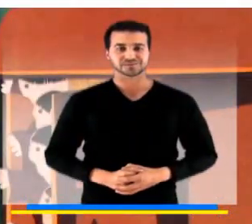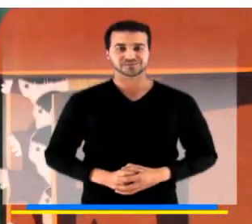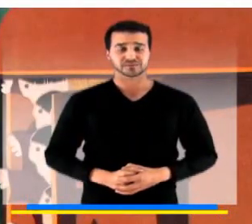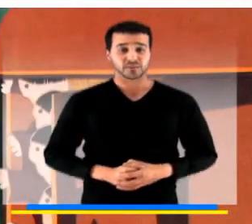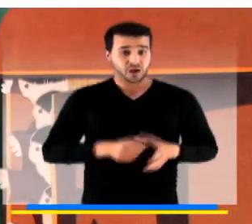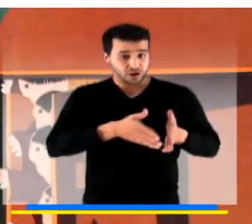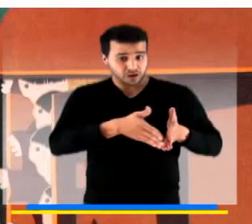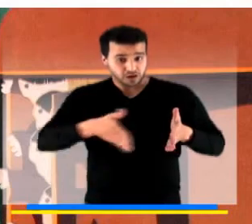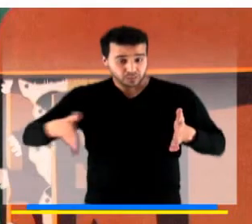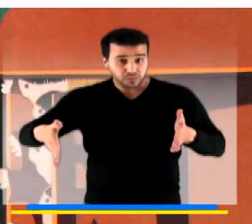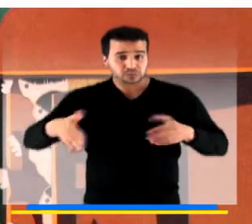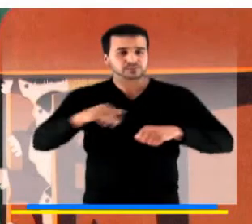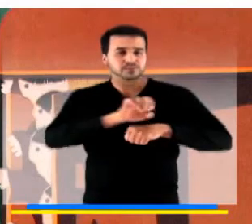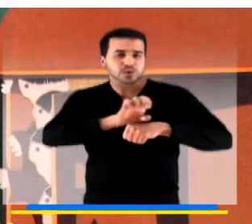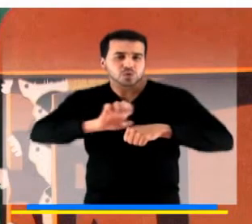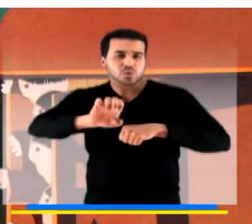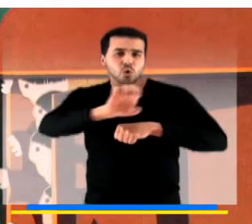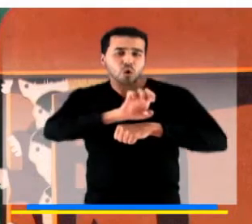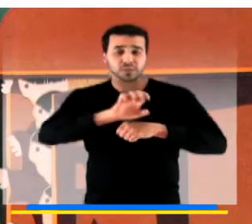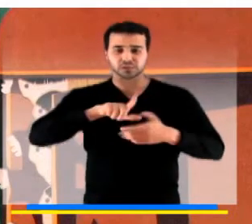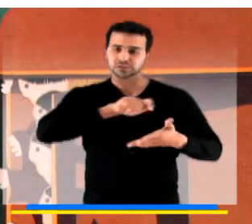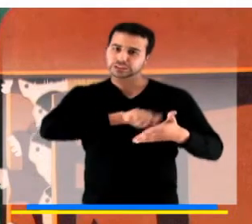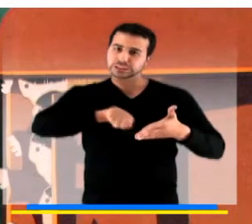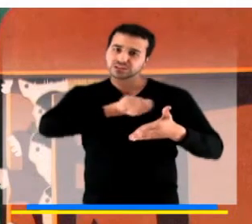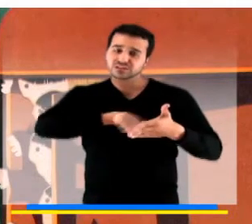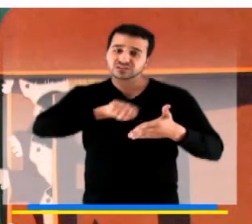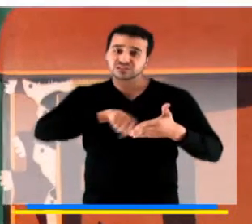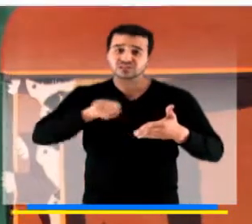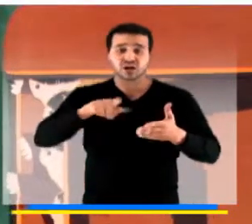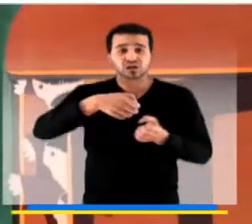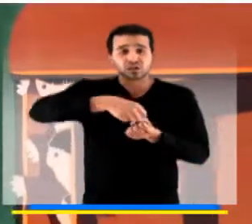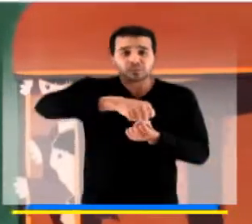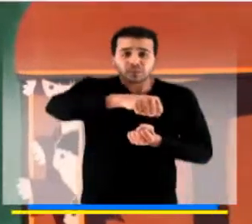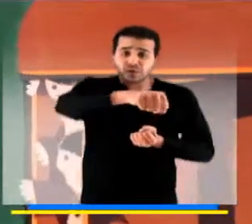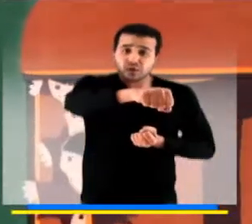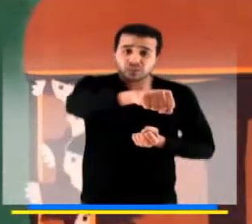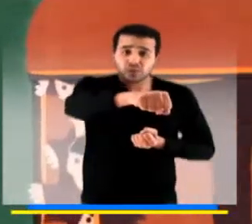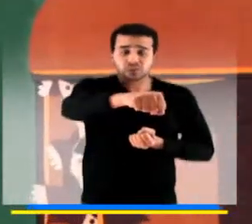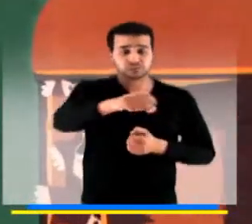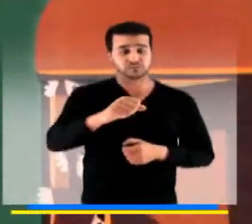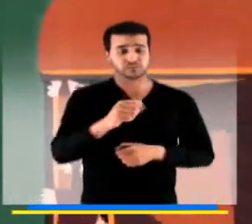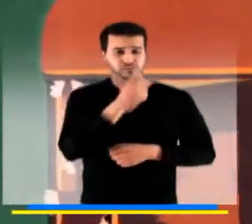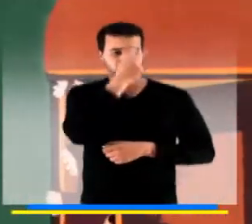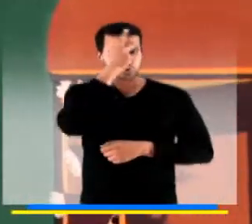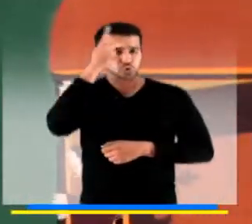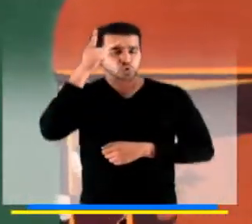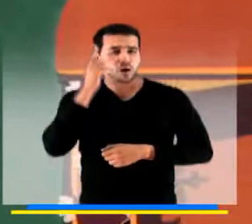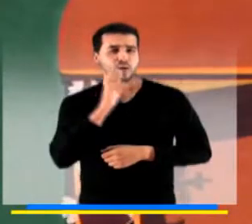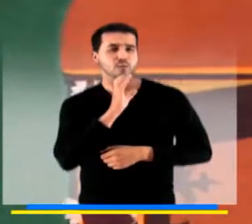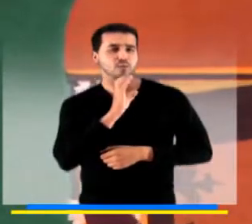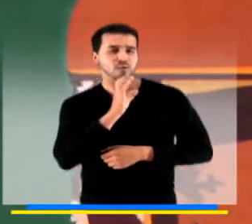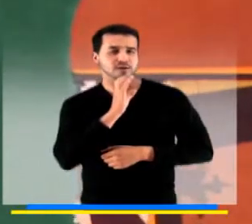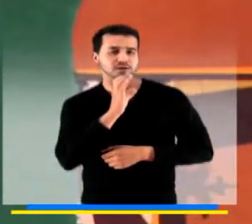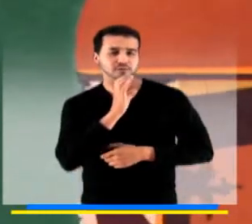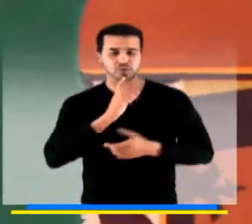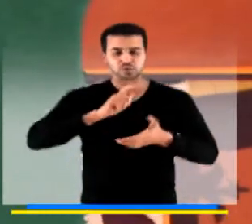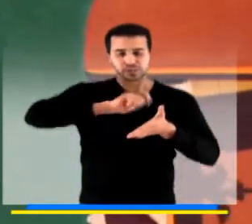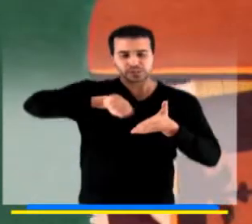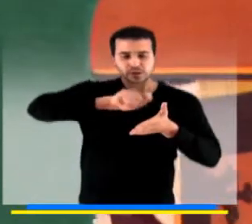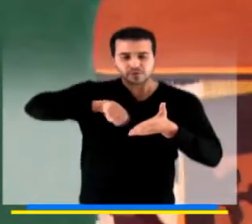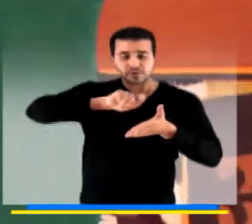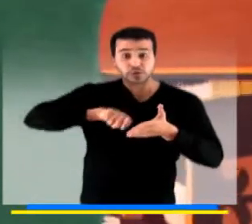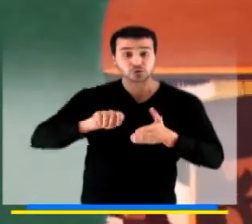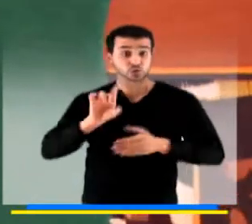Nessa época, na Europa, ainda se escrevia sobre pergaminho, e quem detinha o conhecimento da arte de